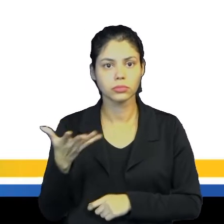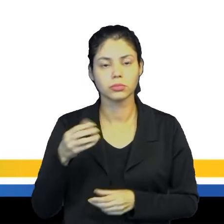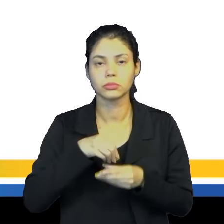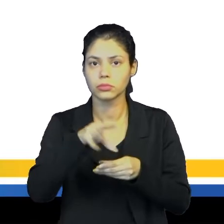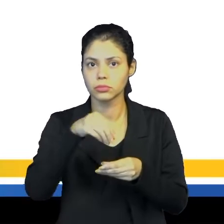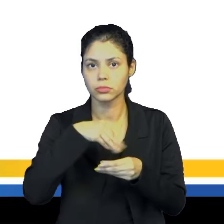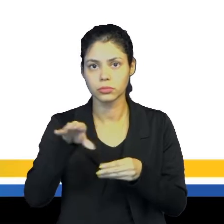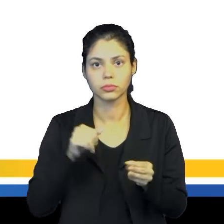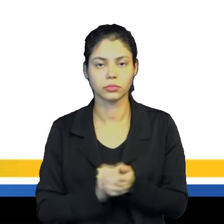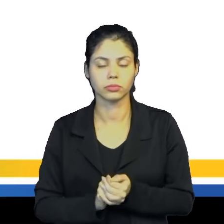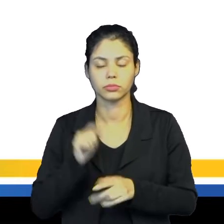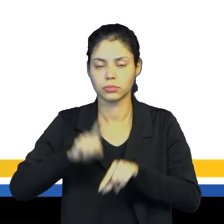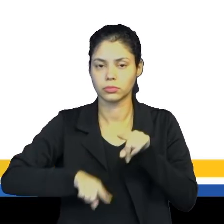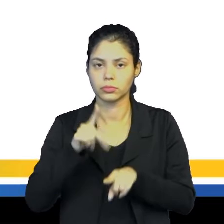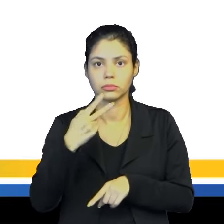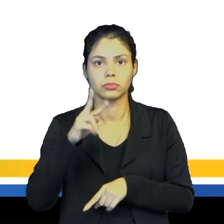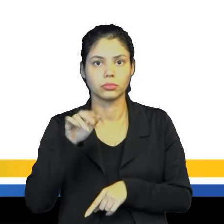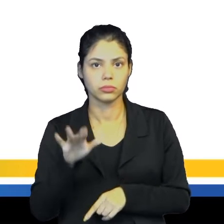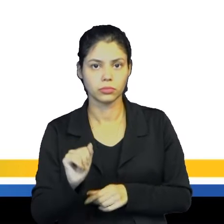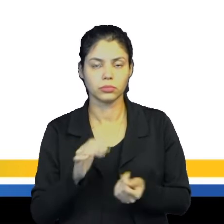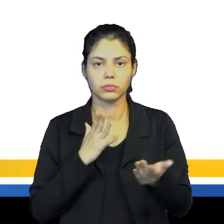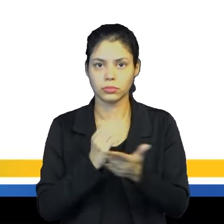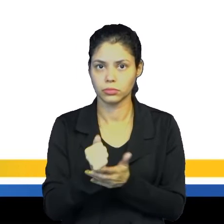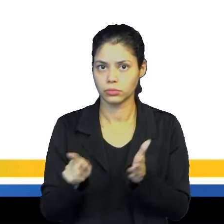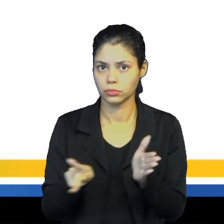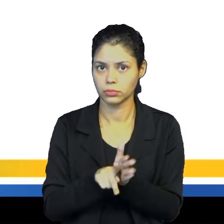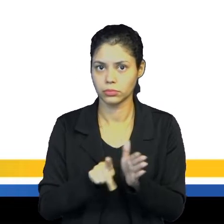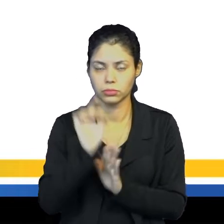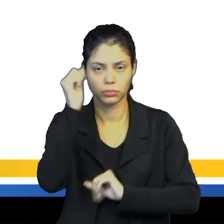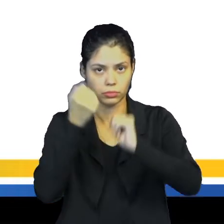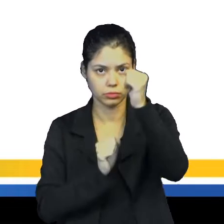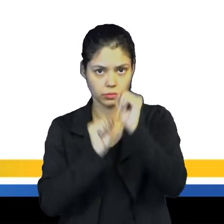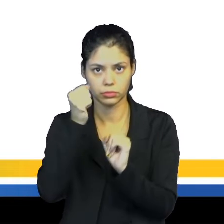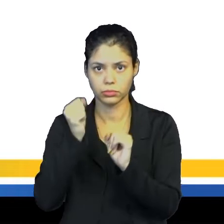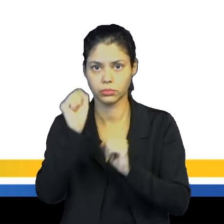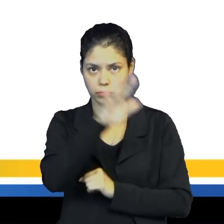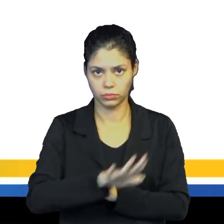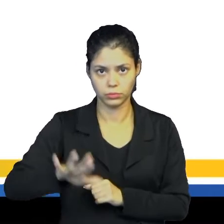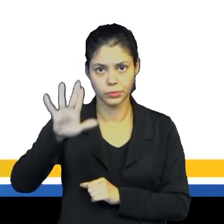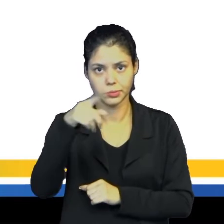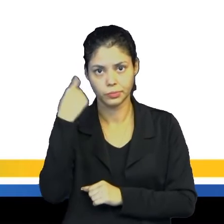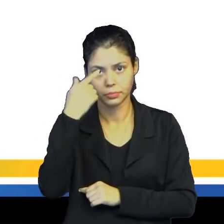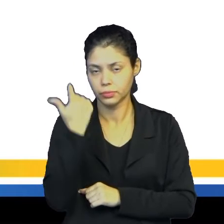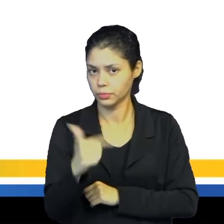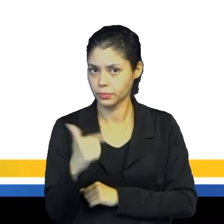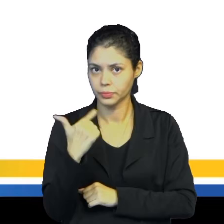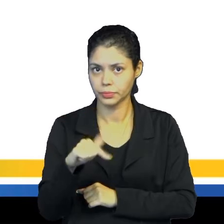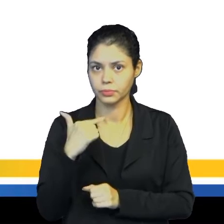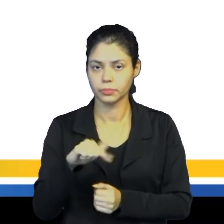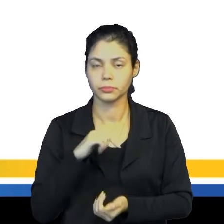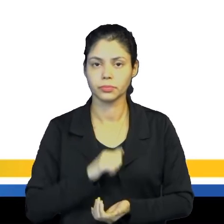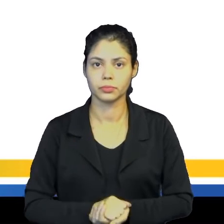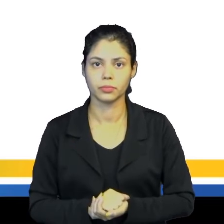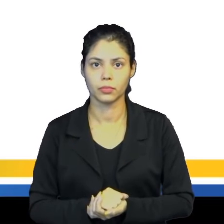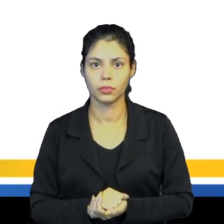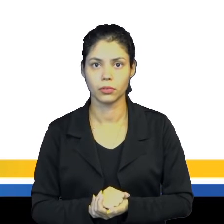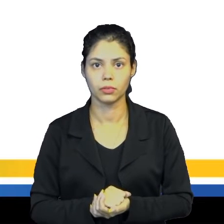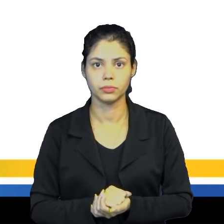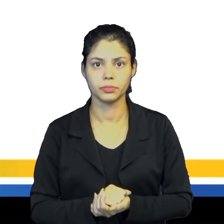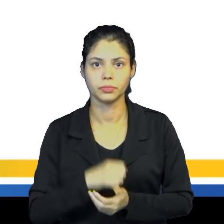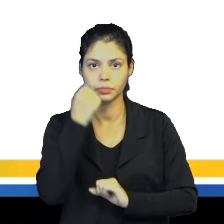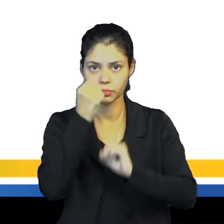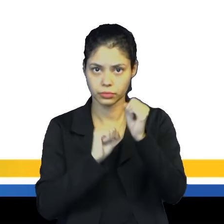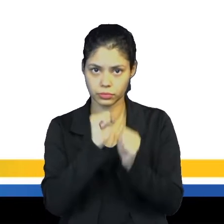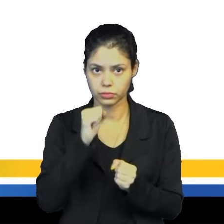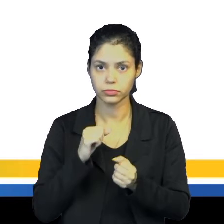exportação de matérias-primas e ser dependente da produção industrializada, né, das nações europeias. Não havia um parque